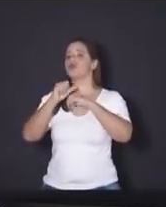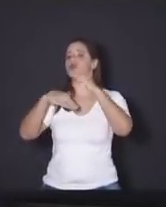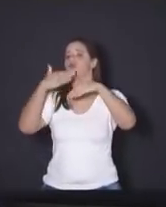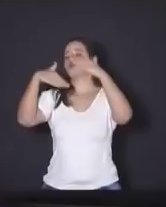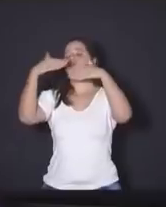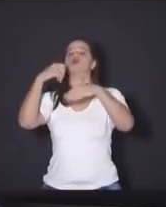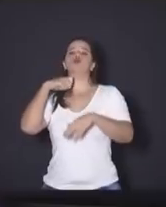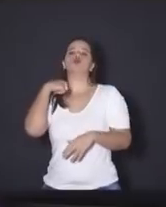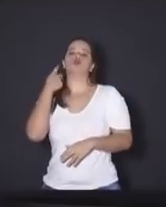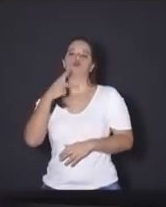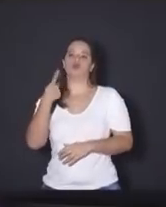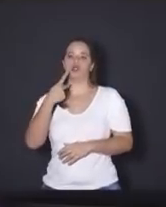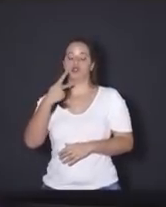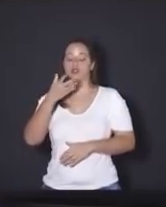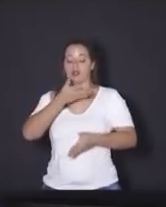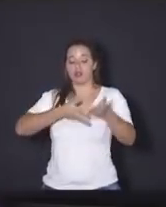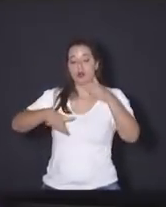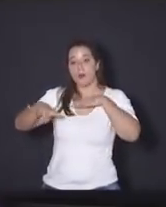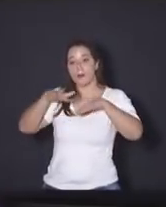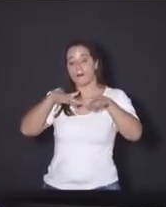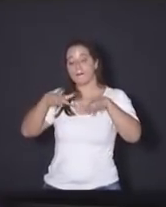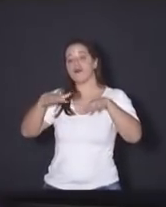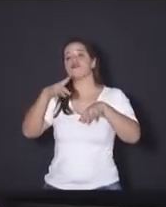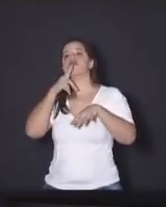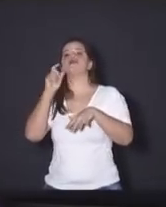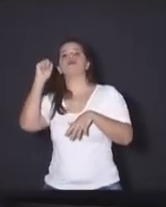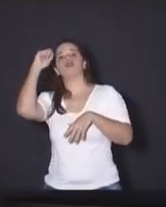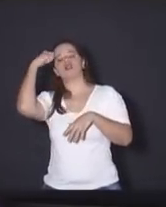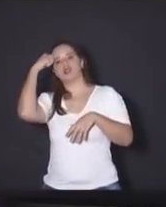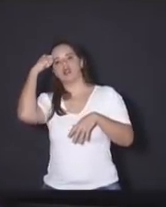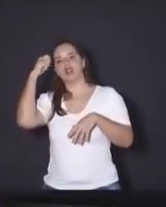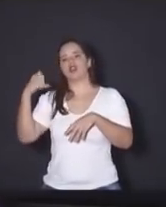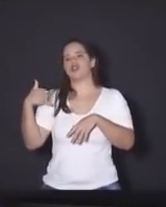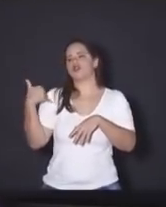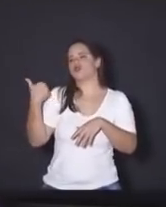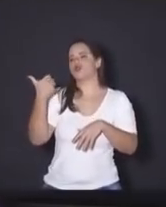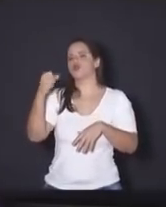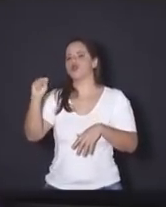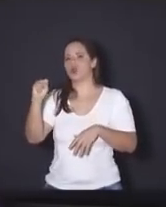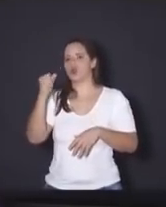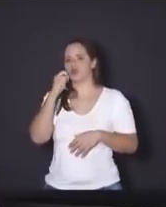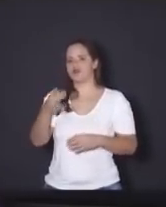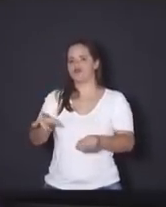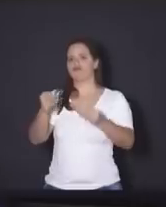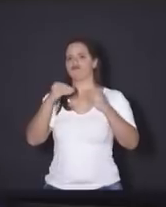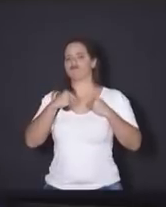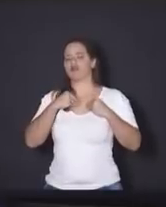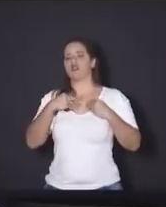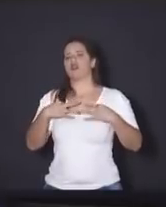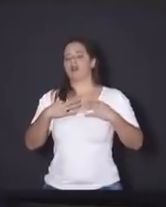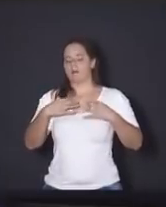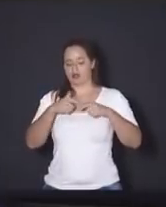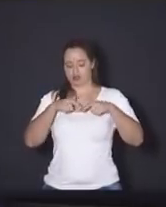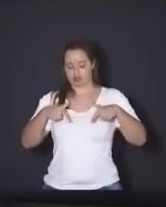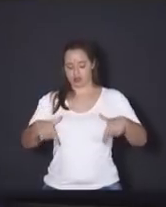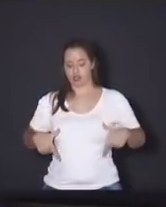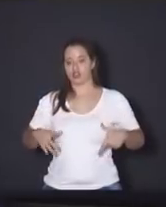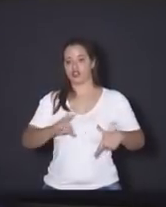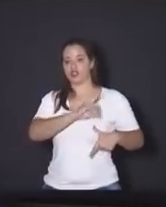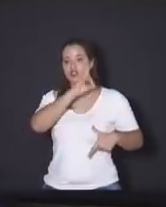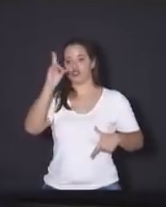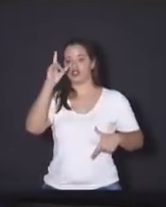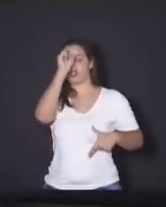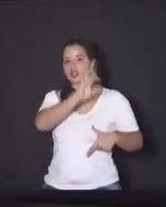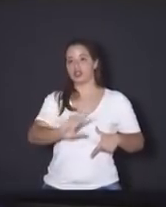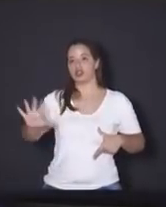então essa minha participação do movimento negro assim desde os 18 anos eu entrei eu recebi uma camisa escrito dia nacional da consciência